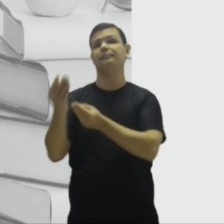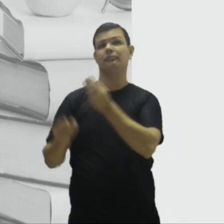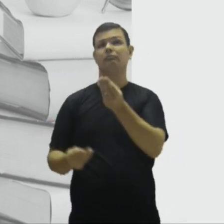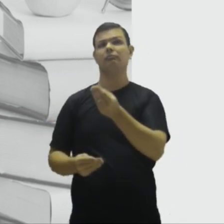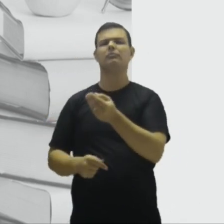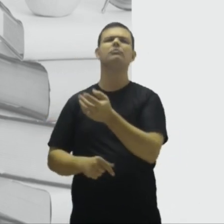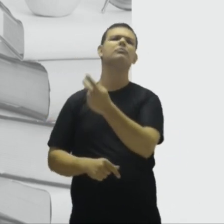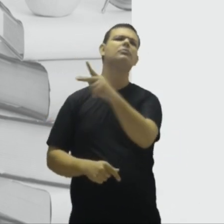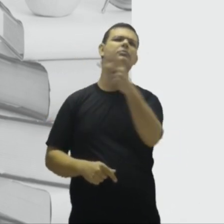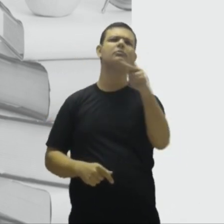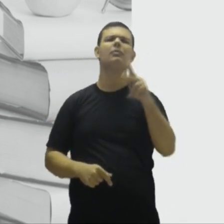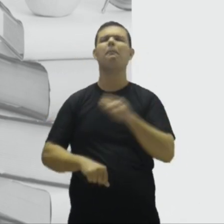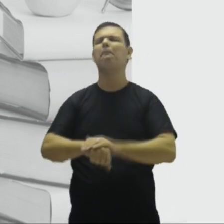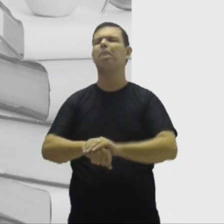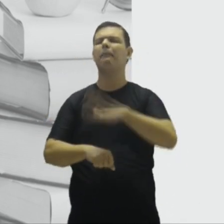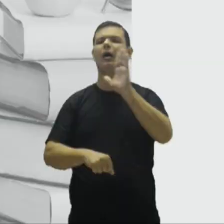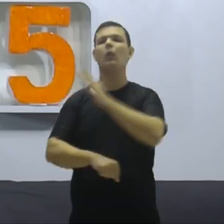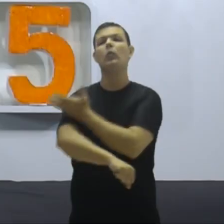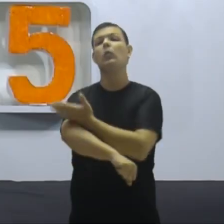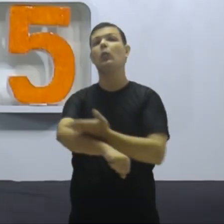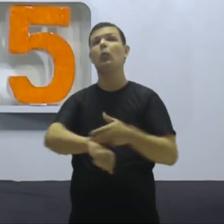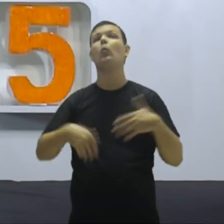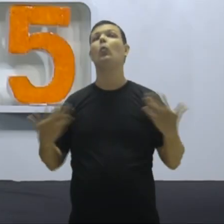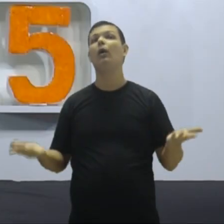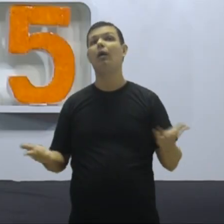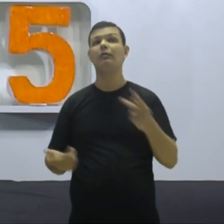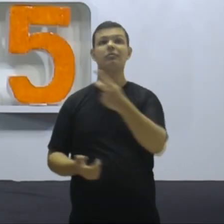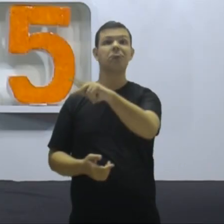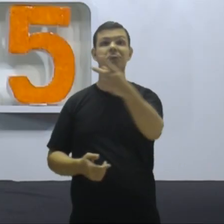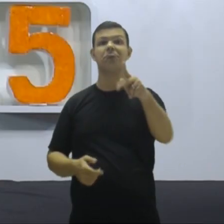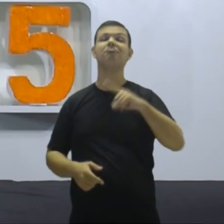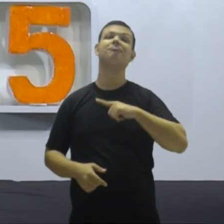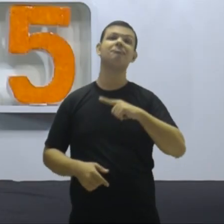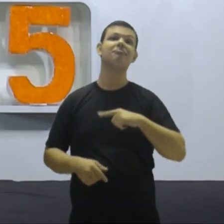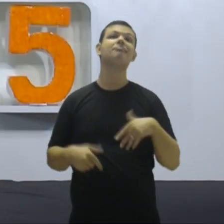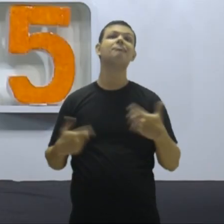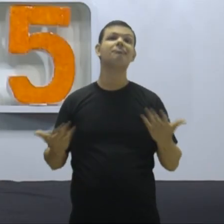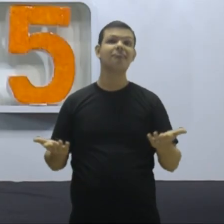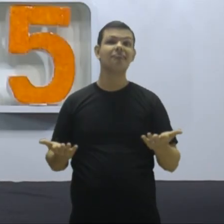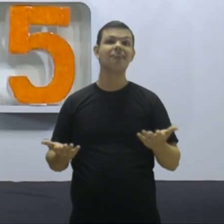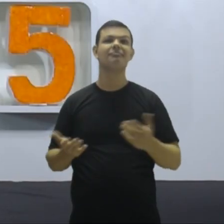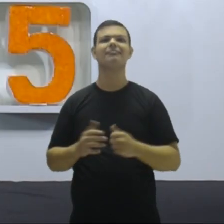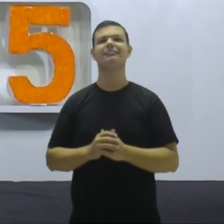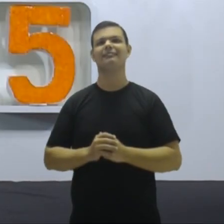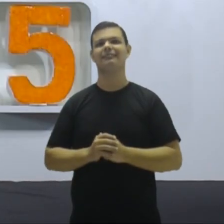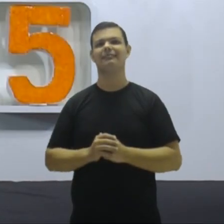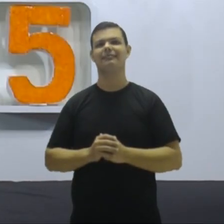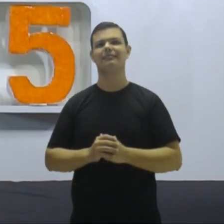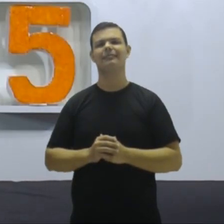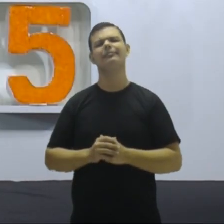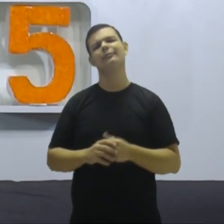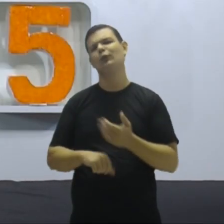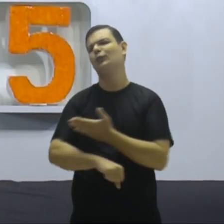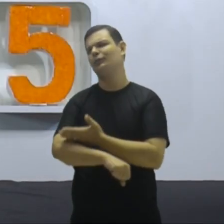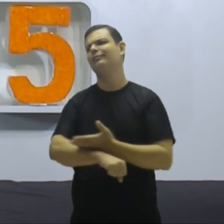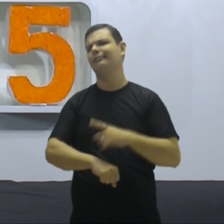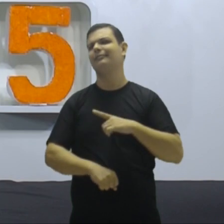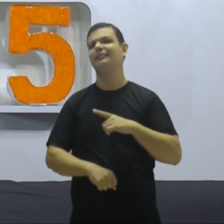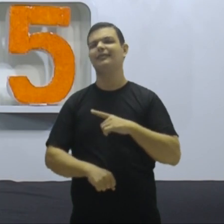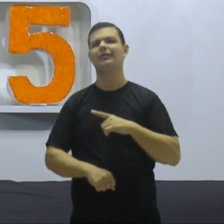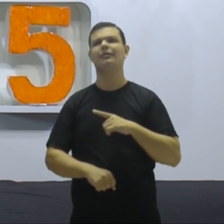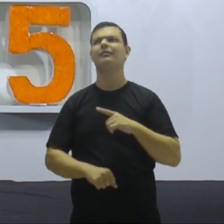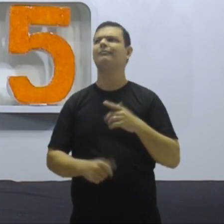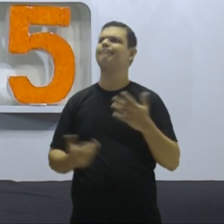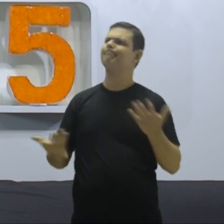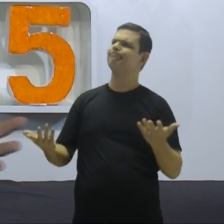que você mais pratica? Quais são os hábitos indígenas que você mais pratica em casa? Muito comum em nossas vidas. Mas,